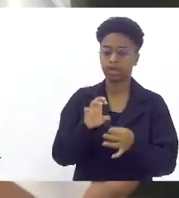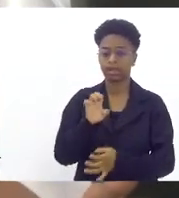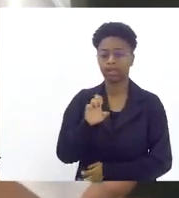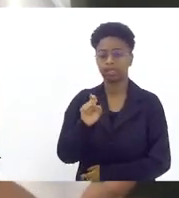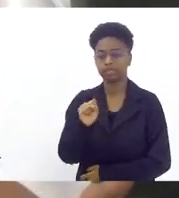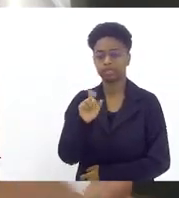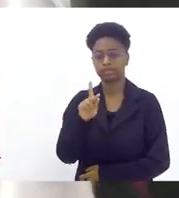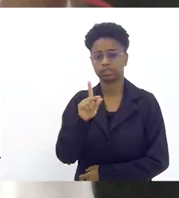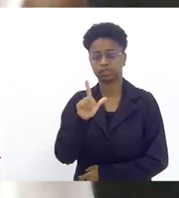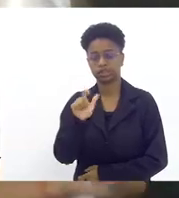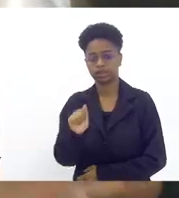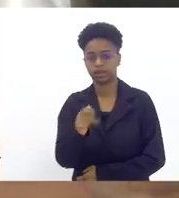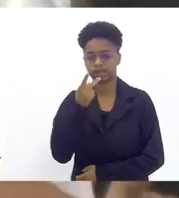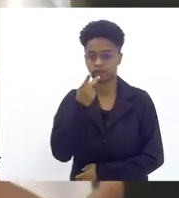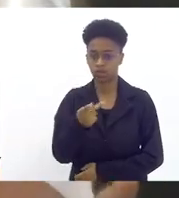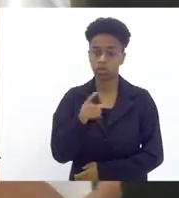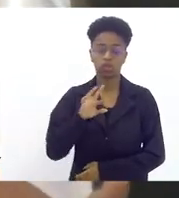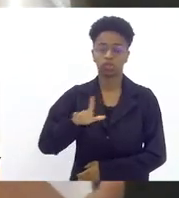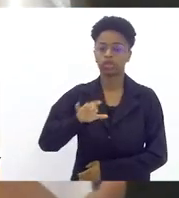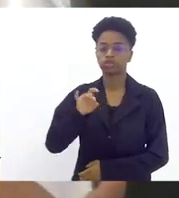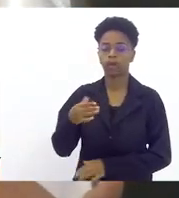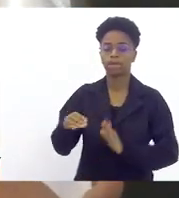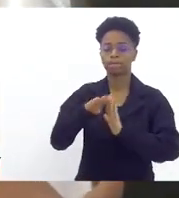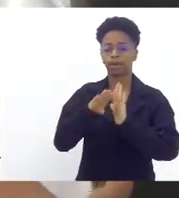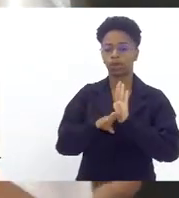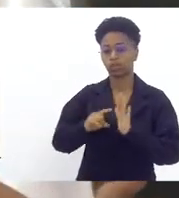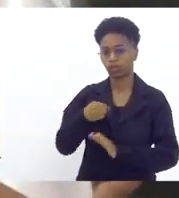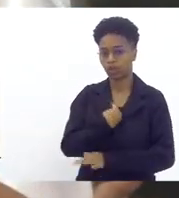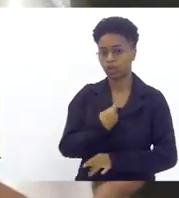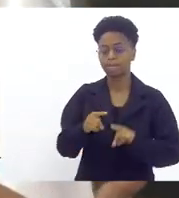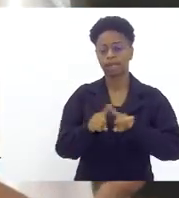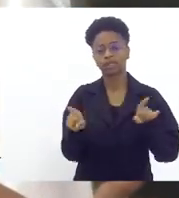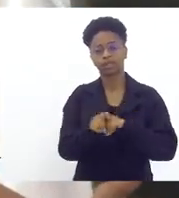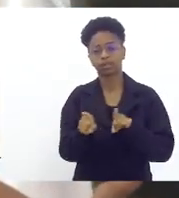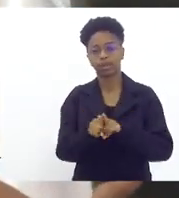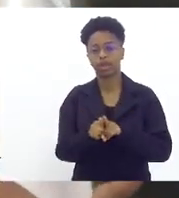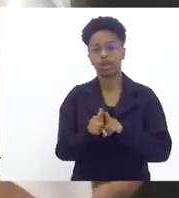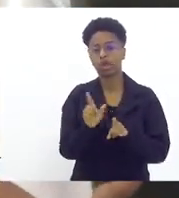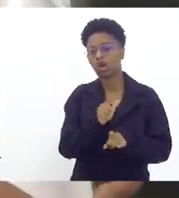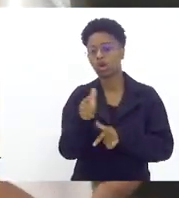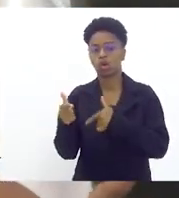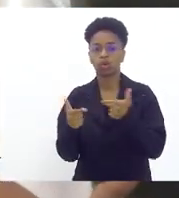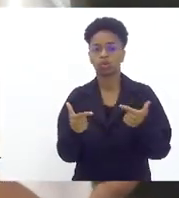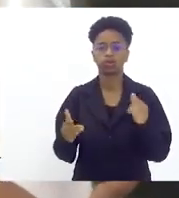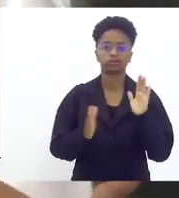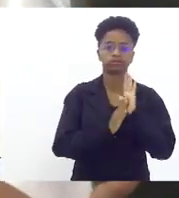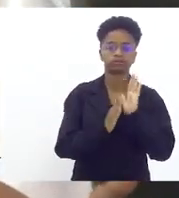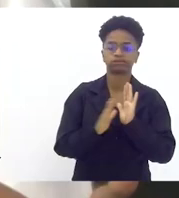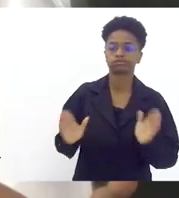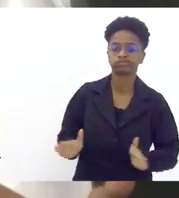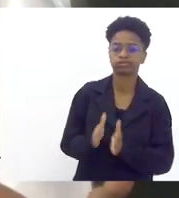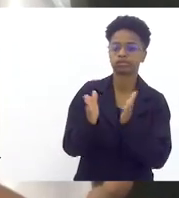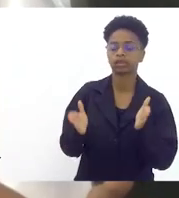da gente pautar não só nós, mas também uma força propulsora para